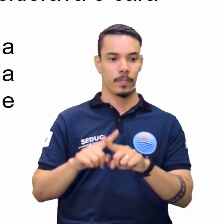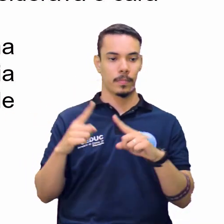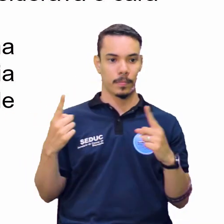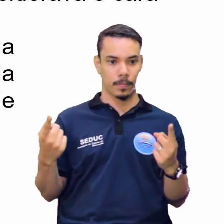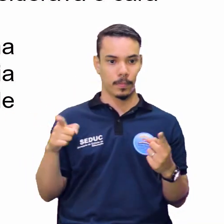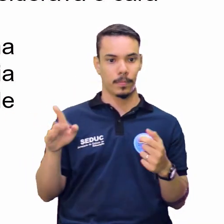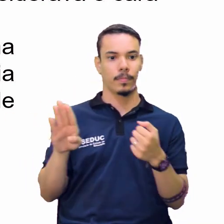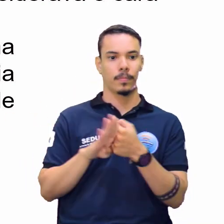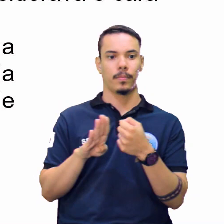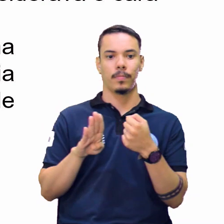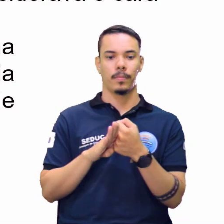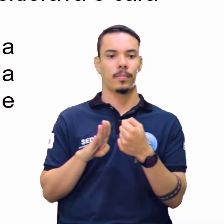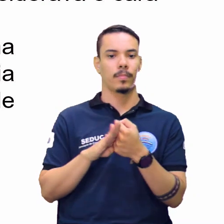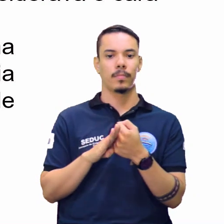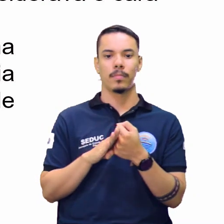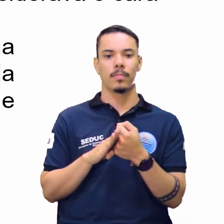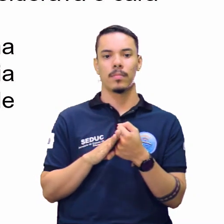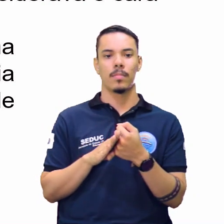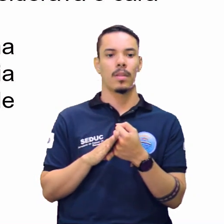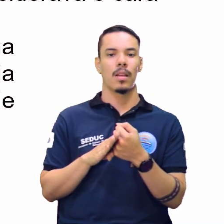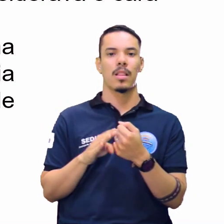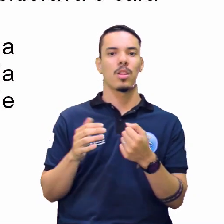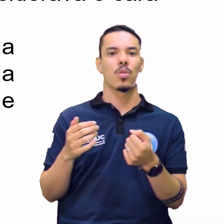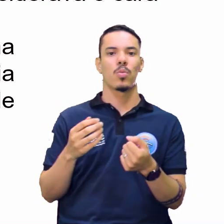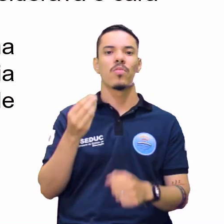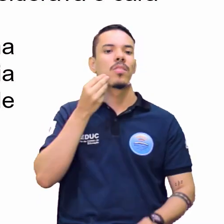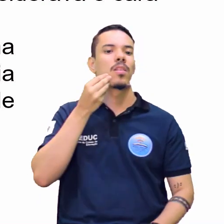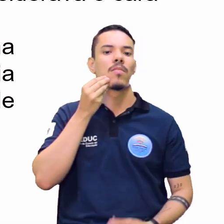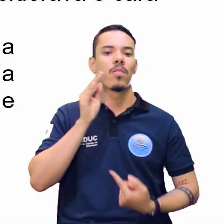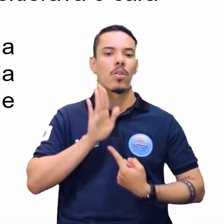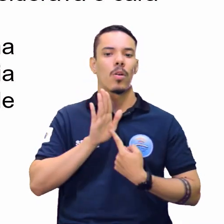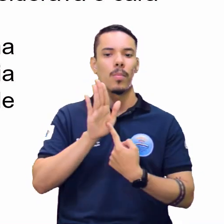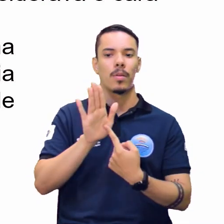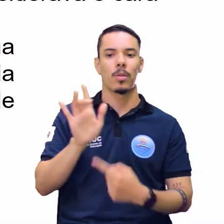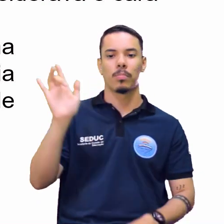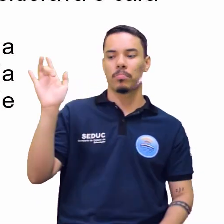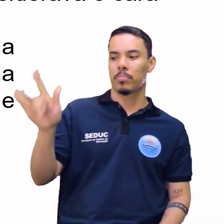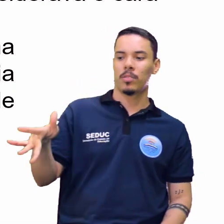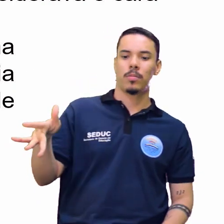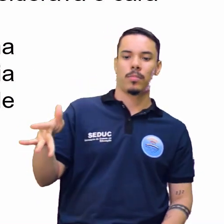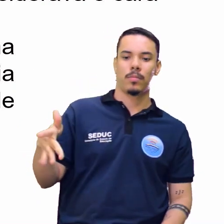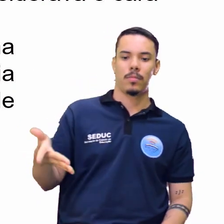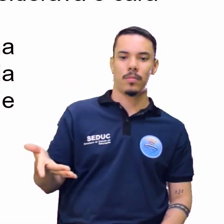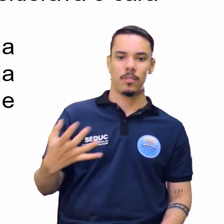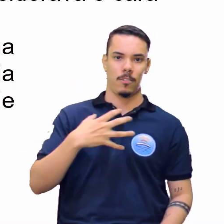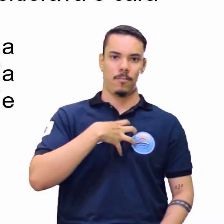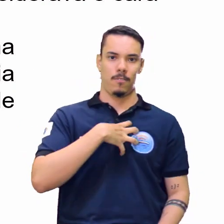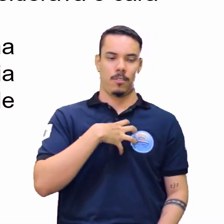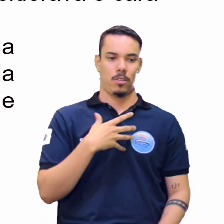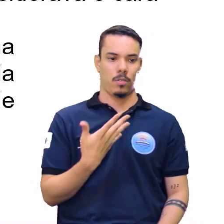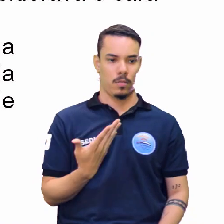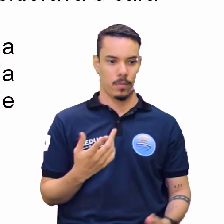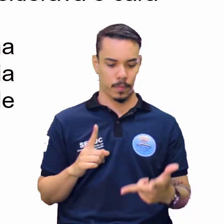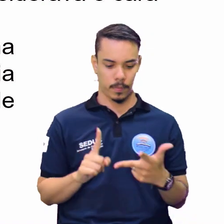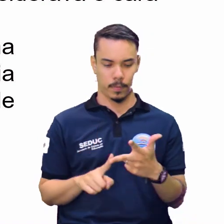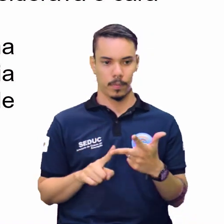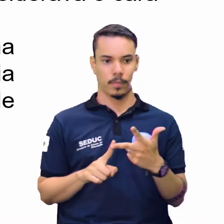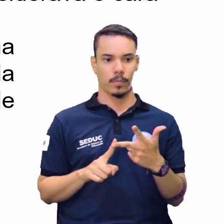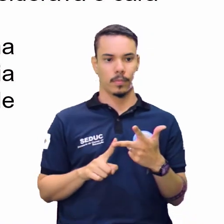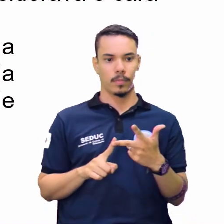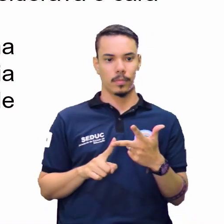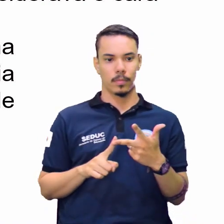esse substantivo não evidenciaria o menosprezo que ele sente por gol